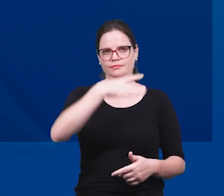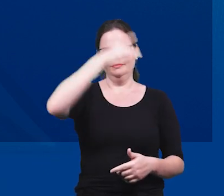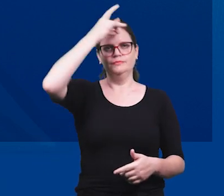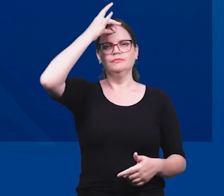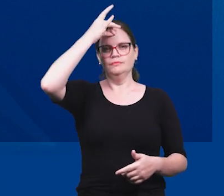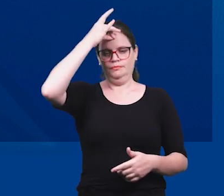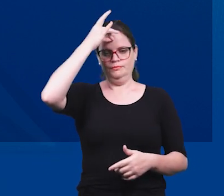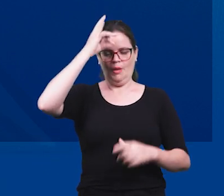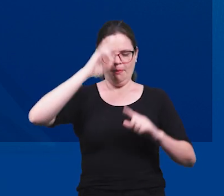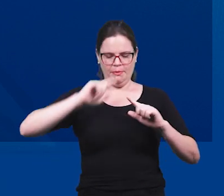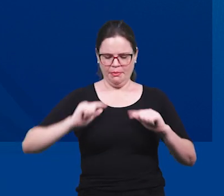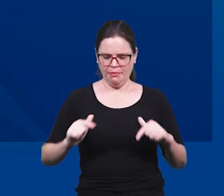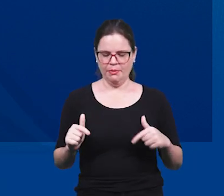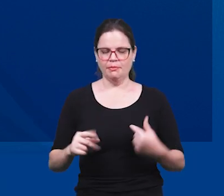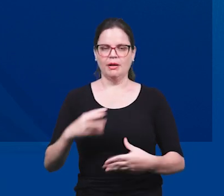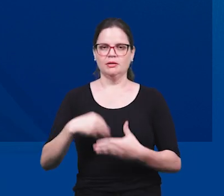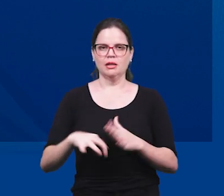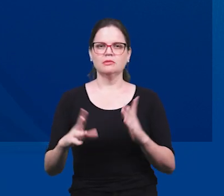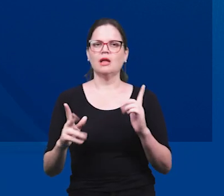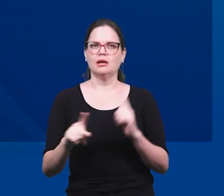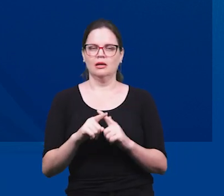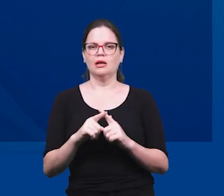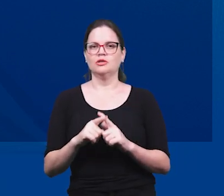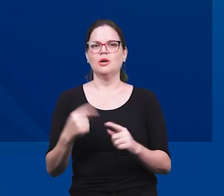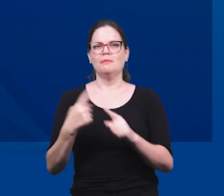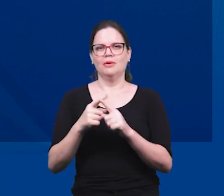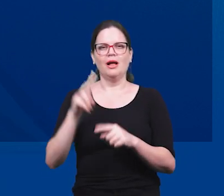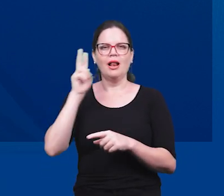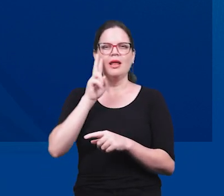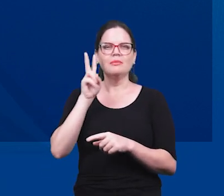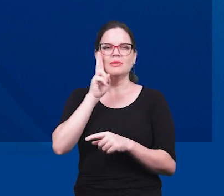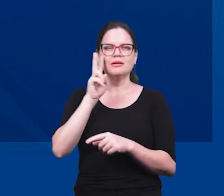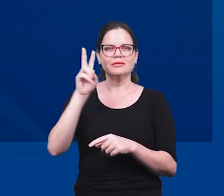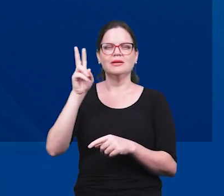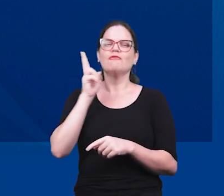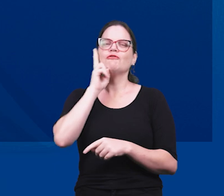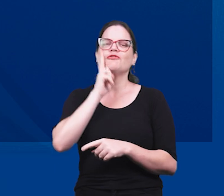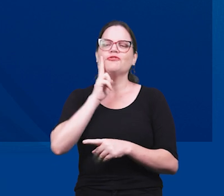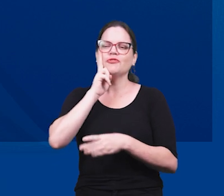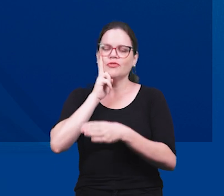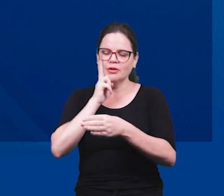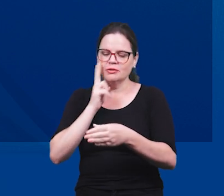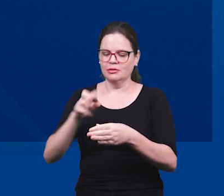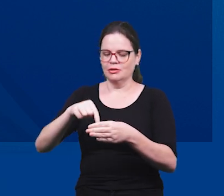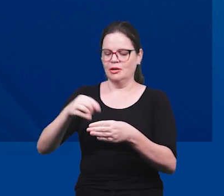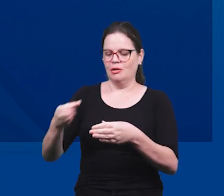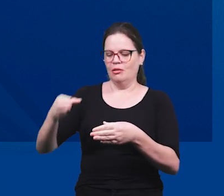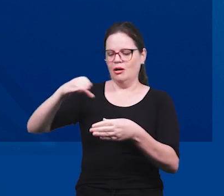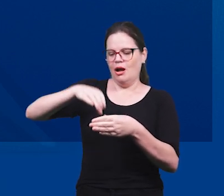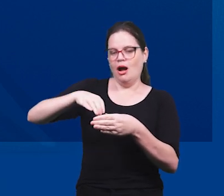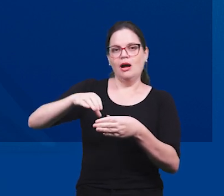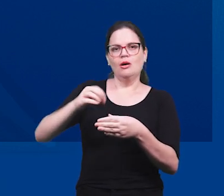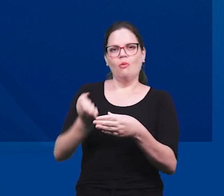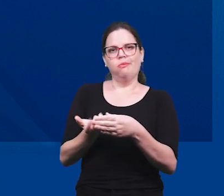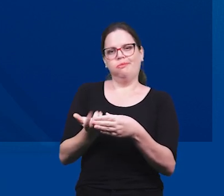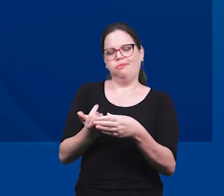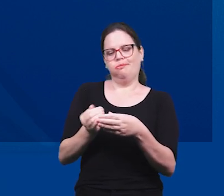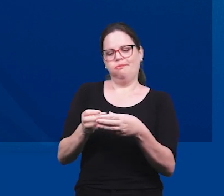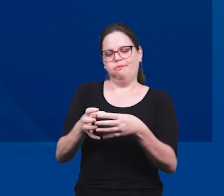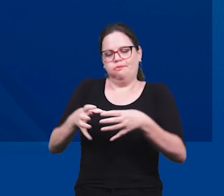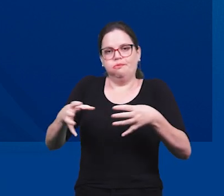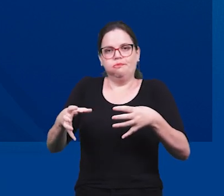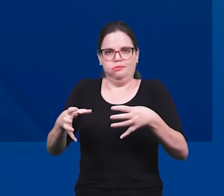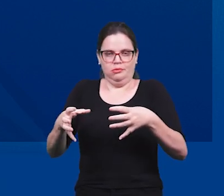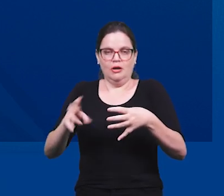igreja, e a operação de se guardar o vinho dentro de odres novos, ele gera fermentação, ou seja, gera